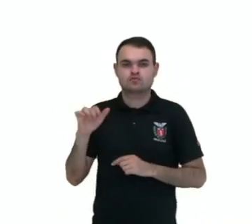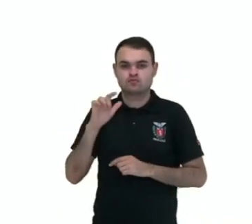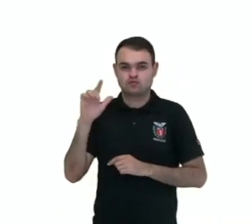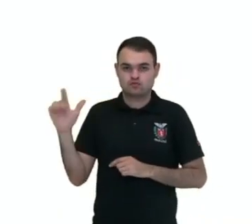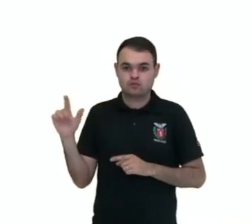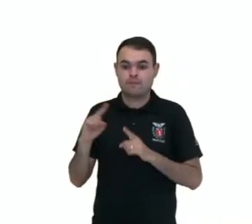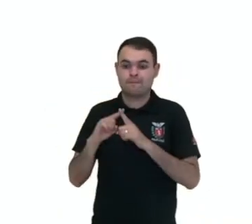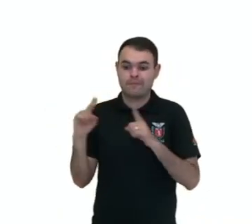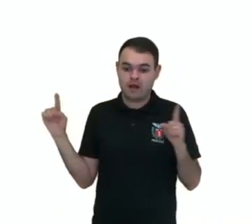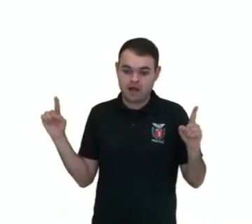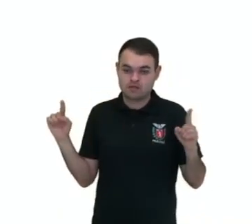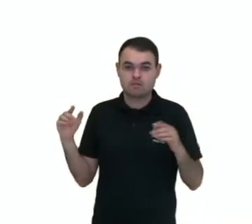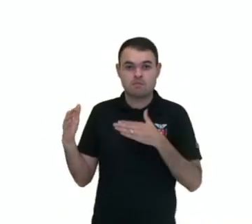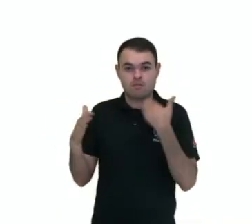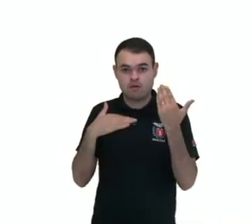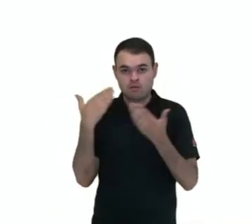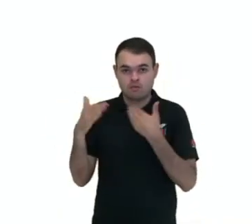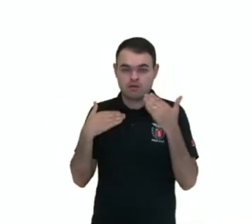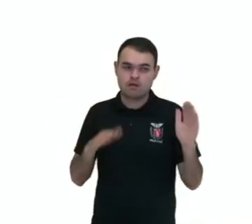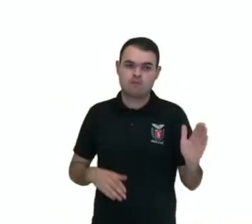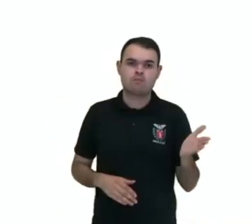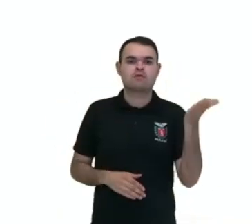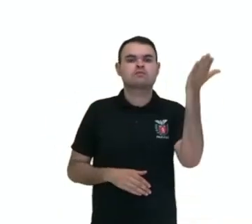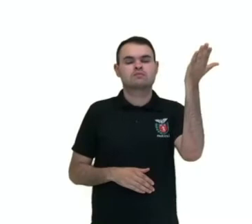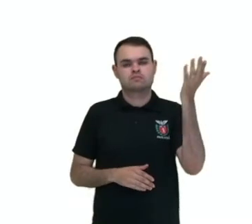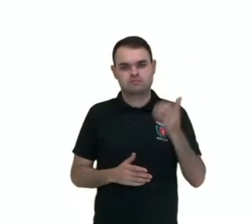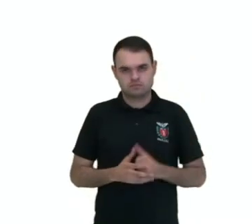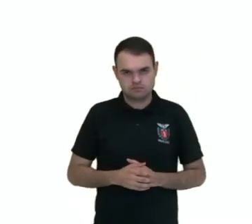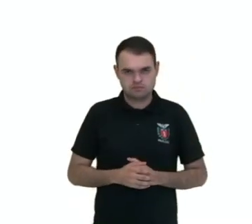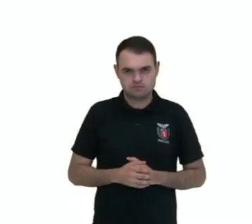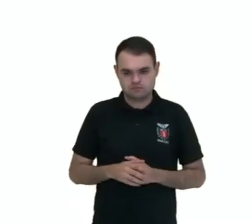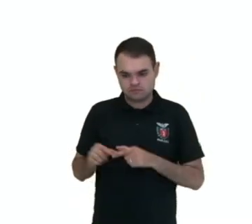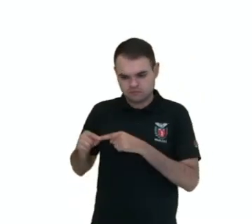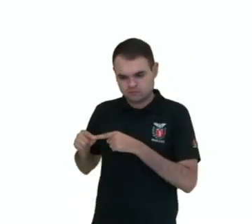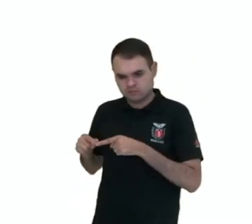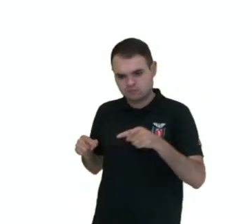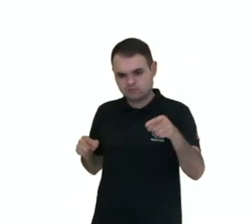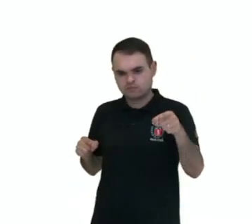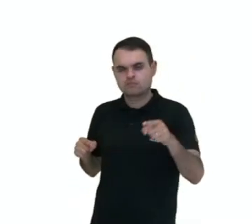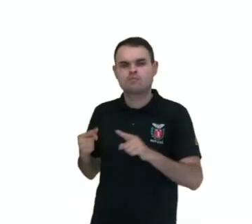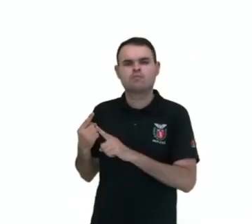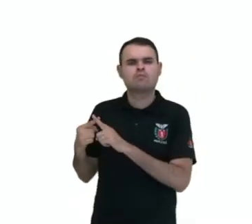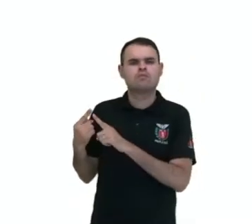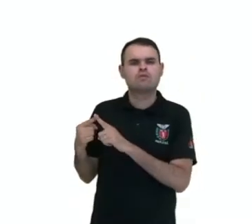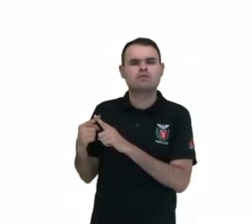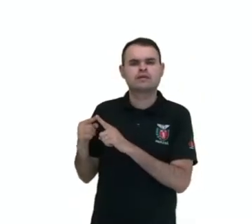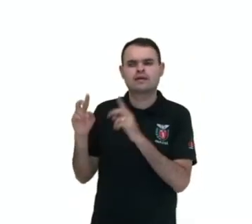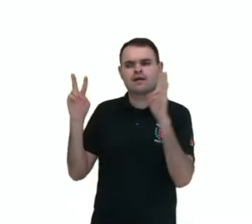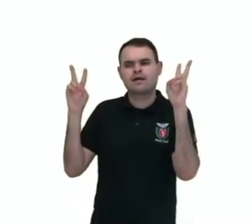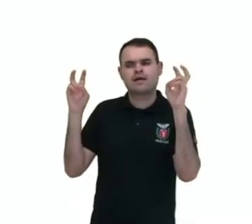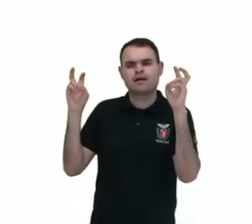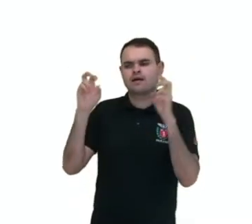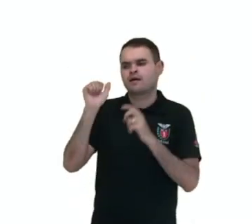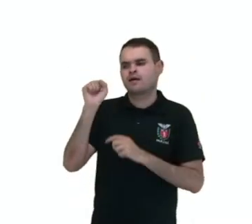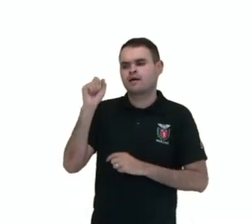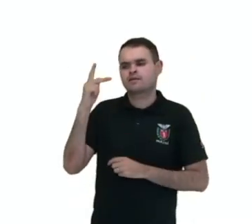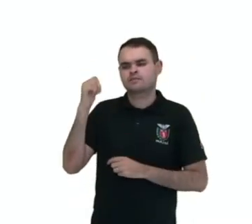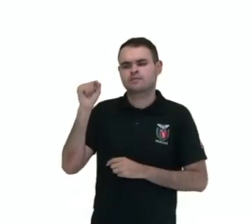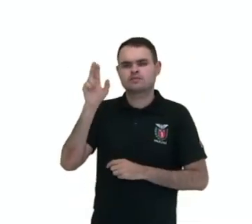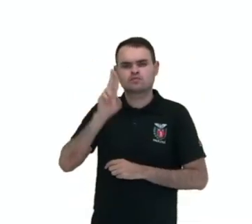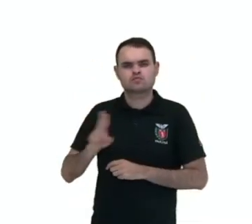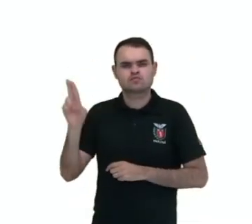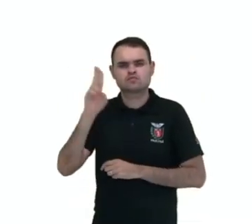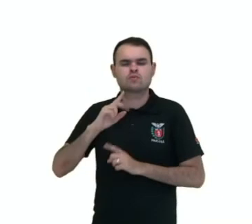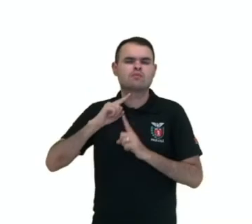de mortalidade é mais elevada. Nesse trecho, por que as aspas foram utilizadas? Observem ali